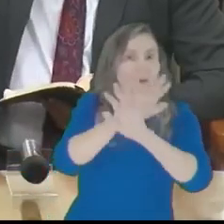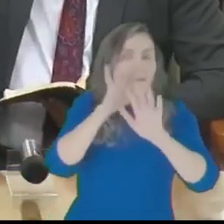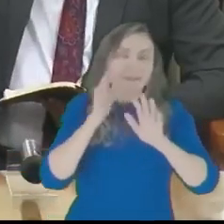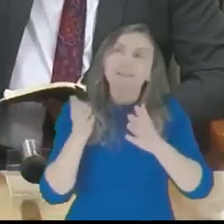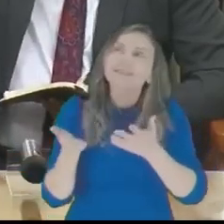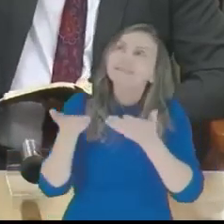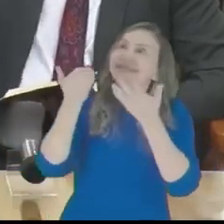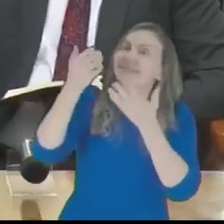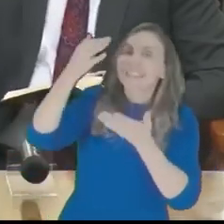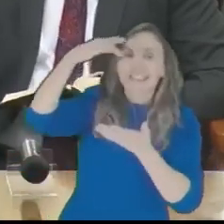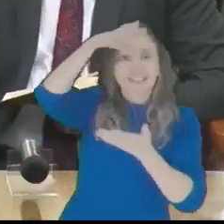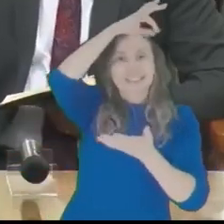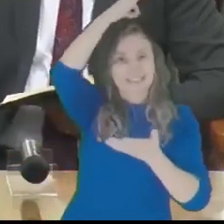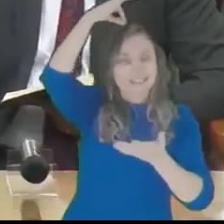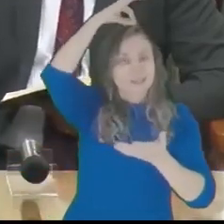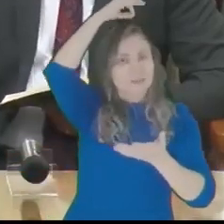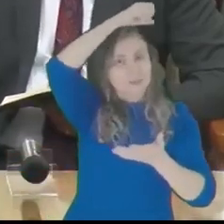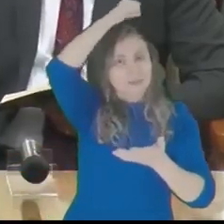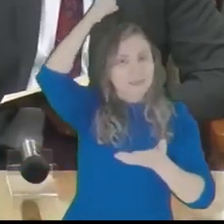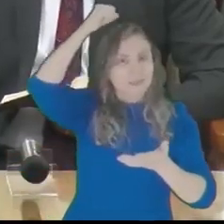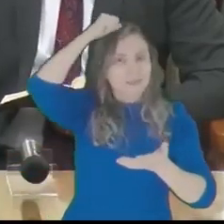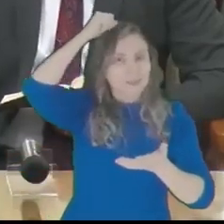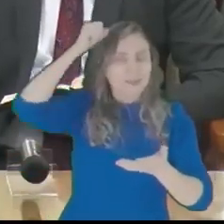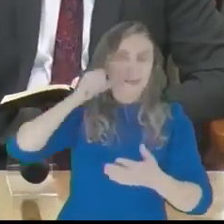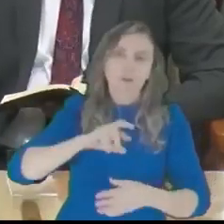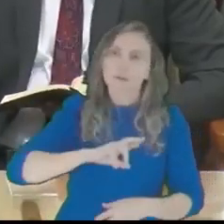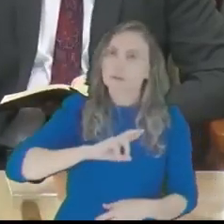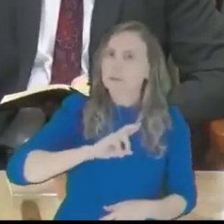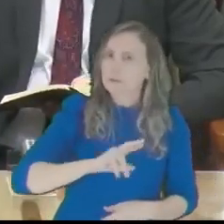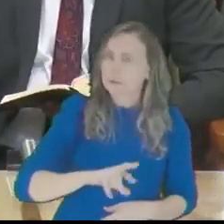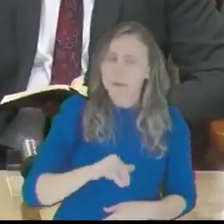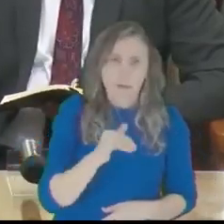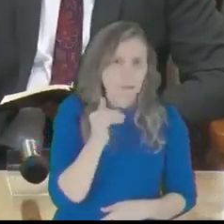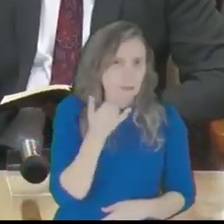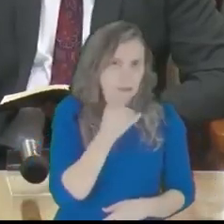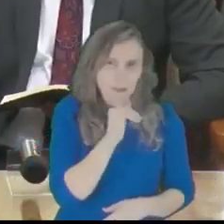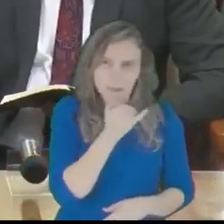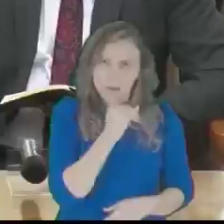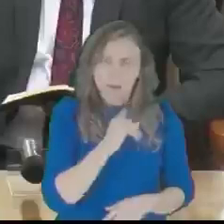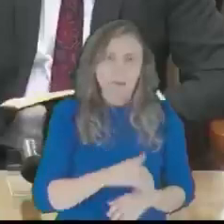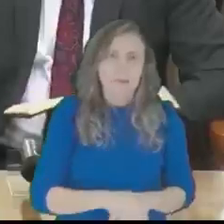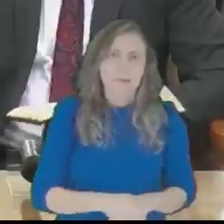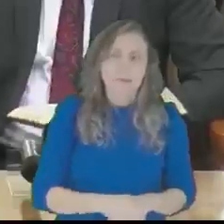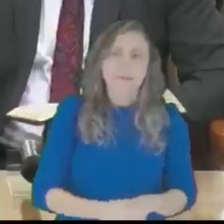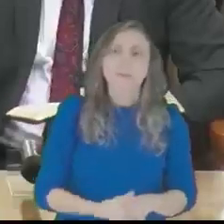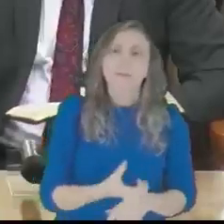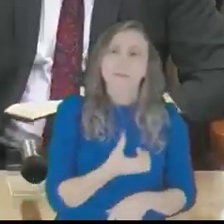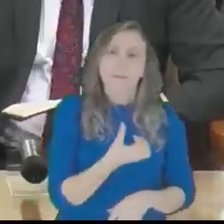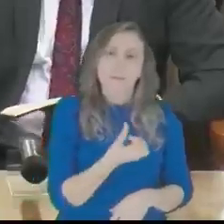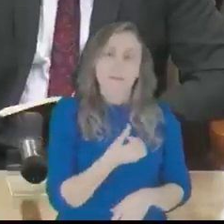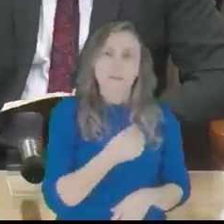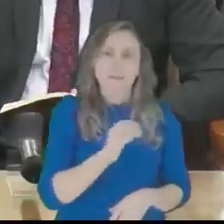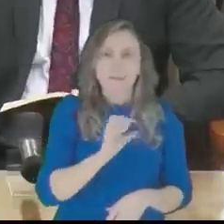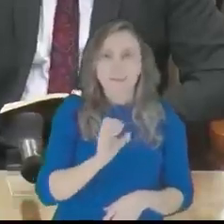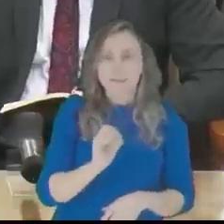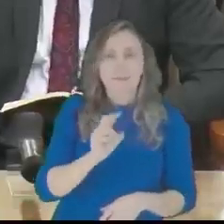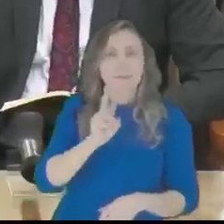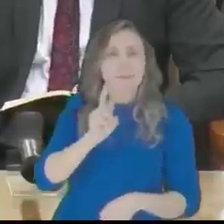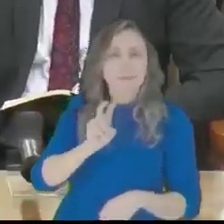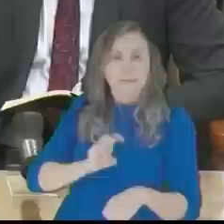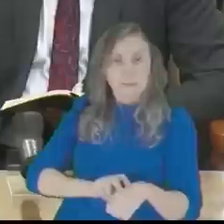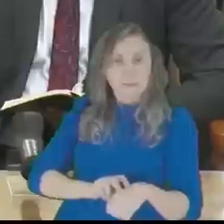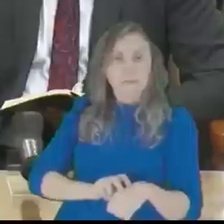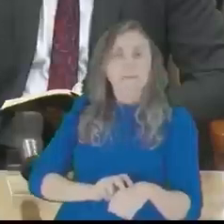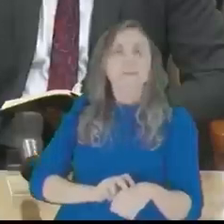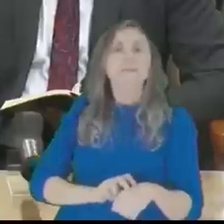do bendito Espírito Santo de Deus. Ele não é uma energia, ele é uma pessoa. E 60 vezes se fala em Atos